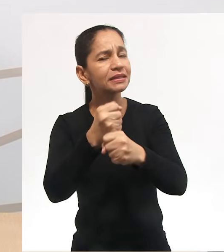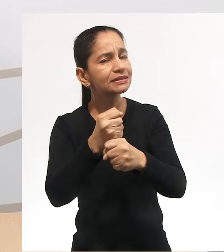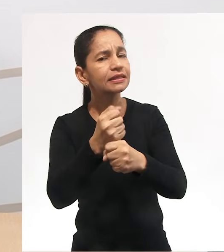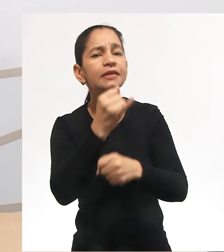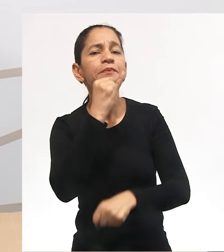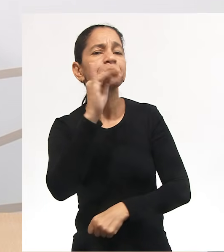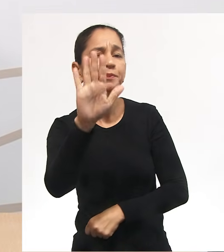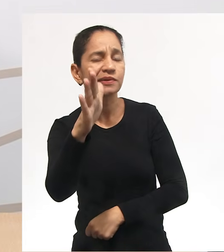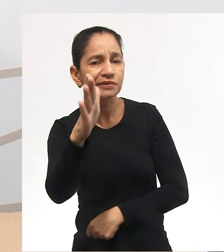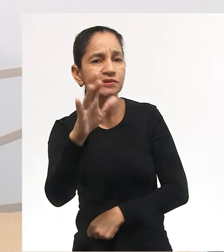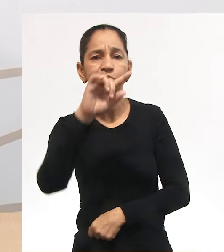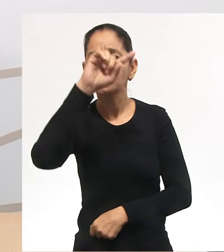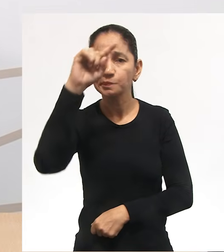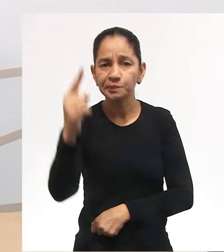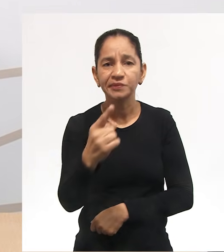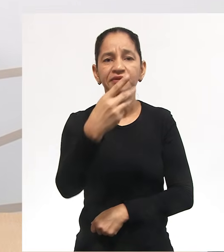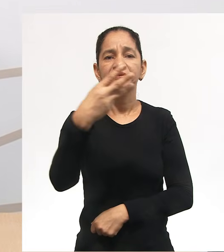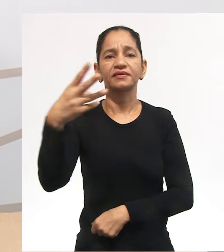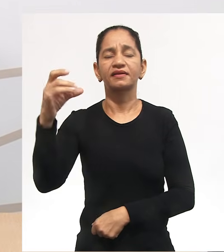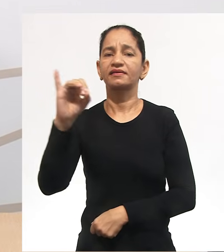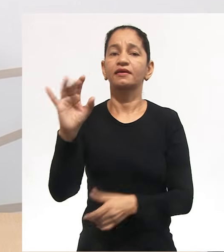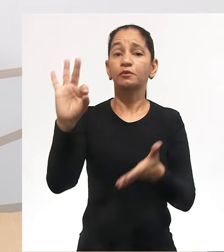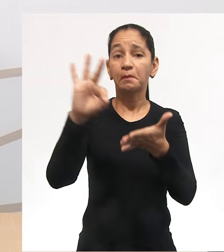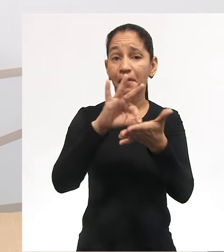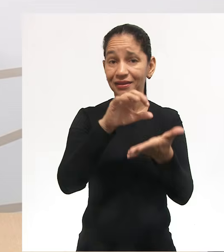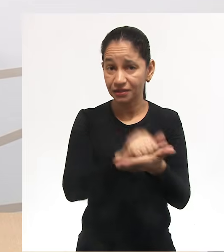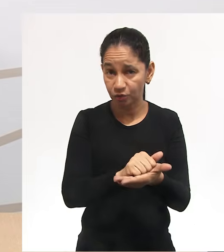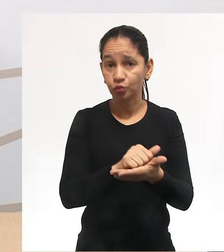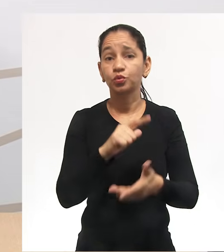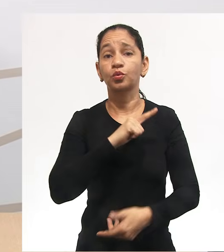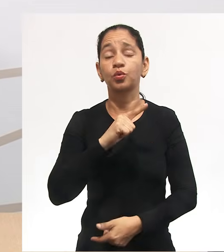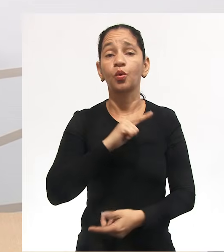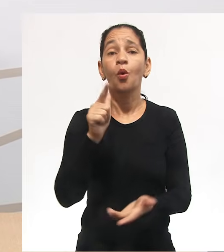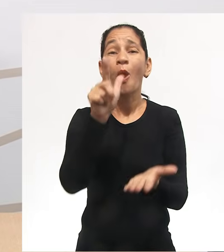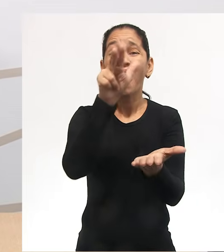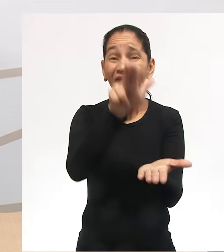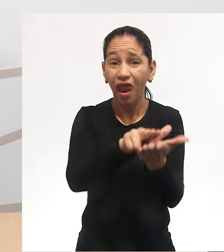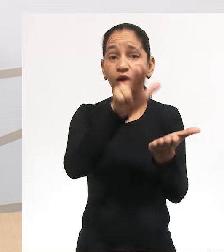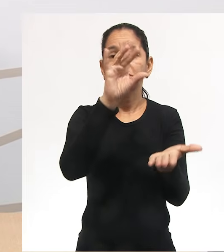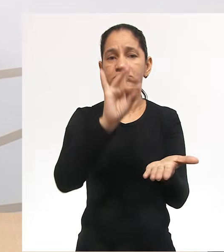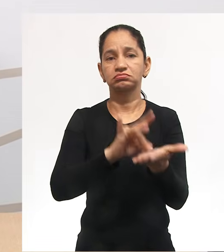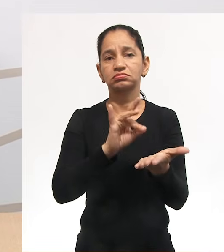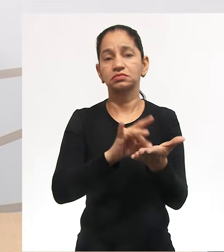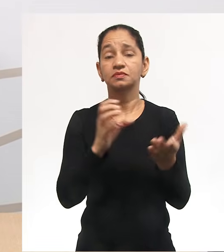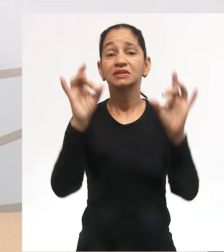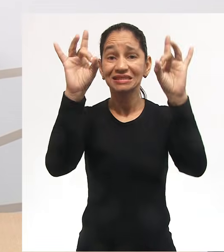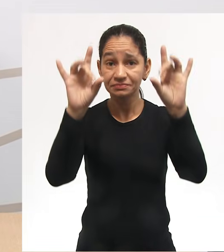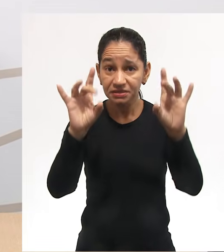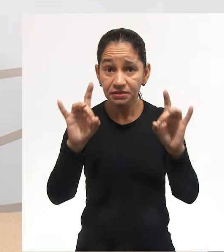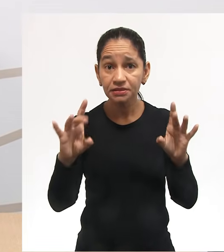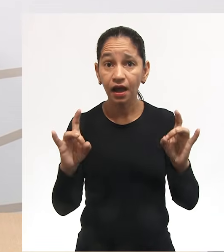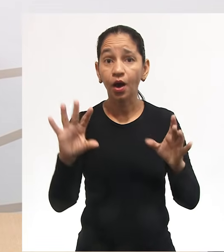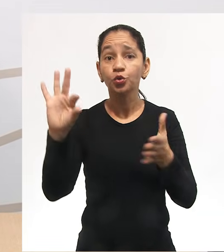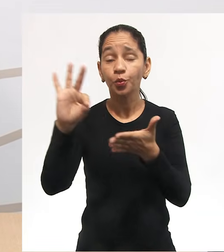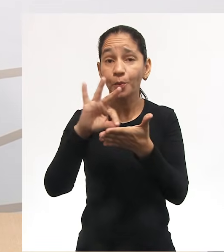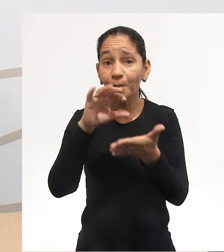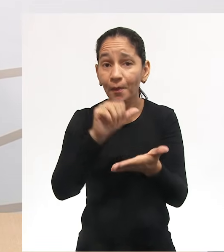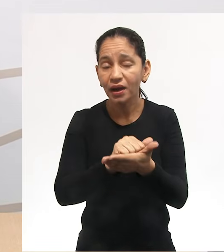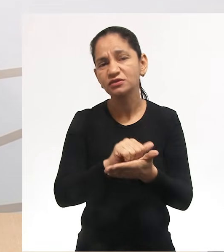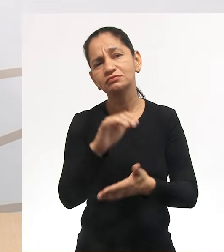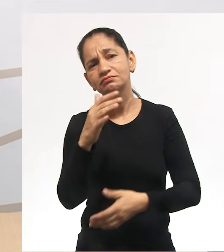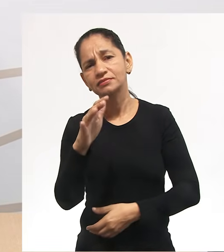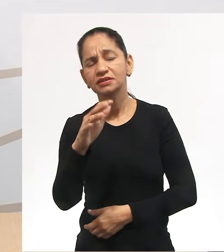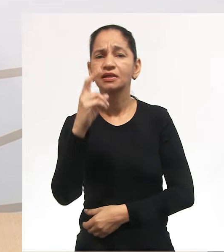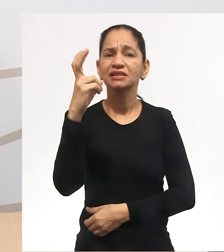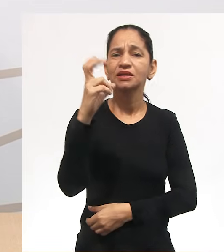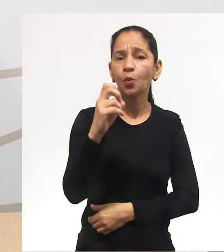passado, são em torno de 1.300 crianças matriculadas, e com laudo, dentro da educação especial, matriculados no